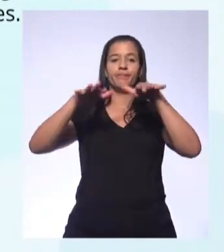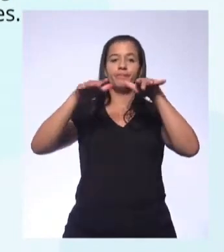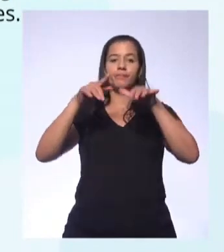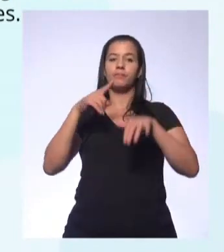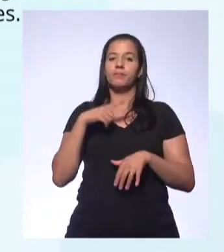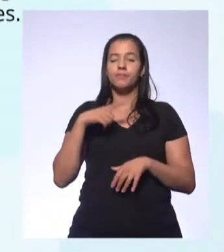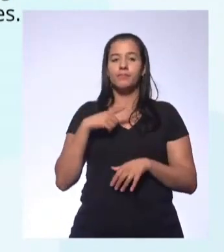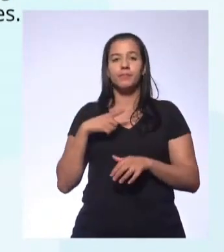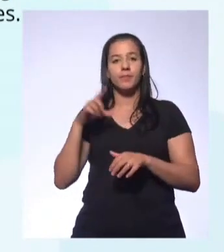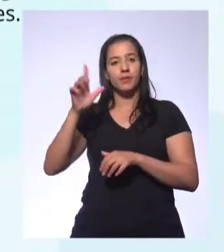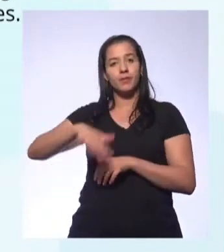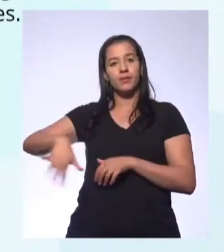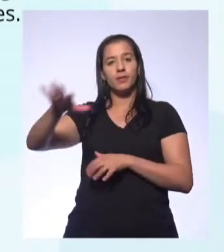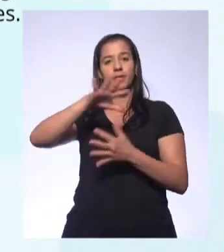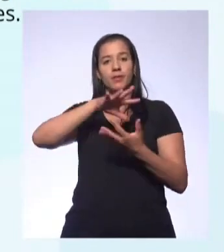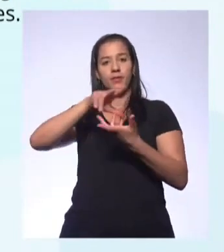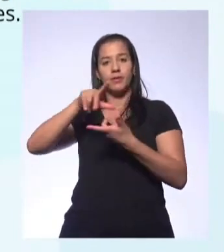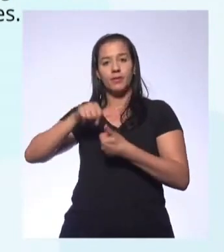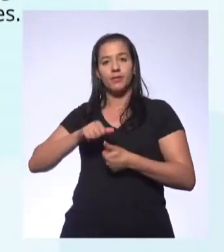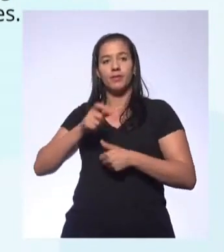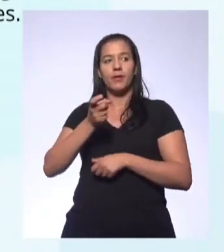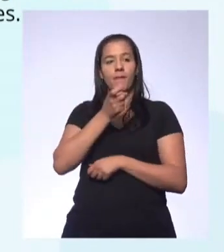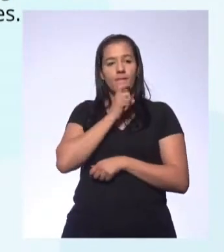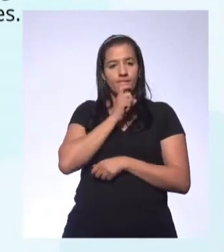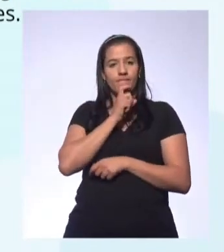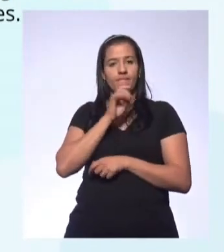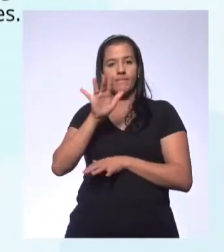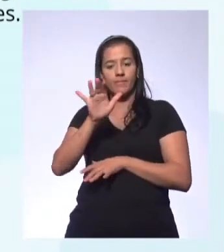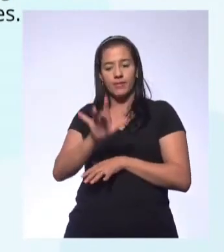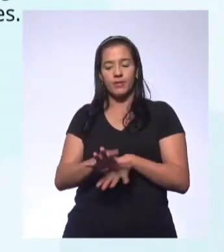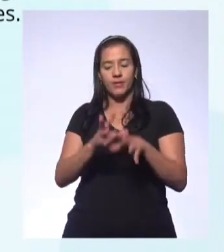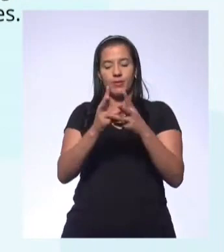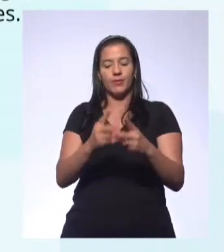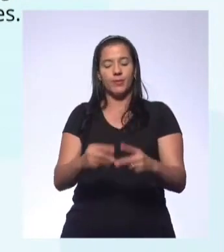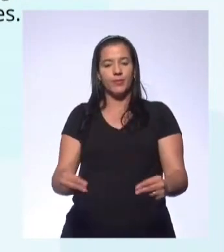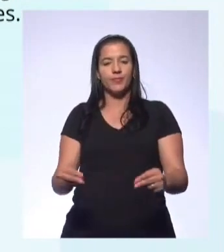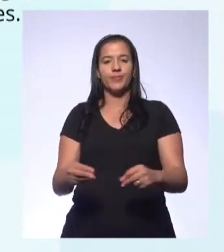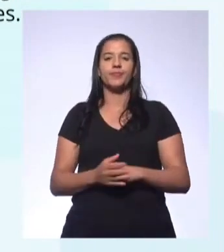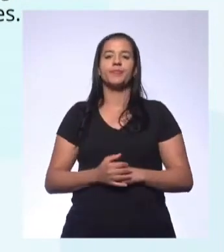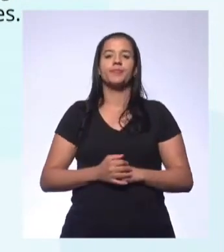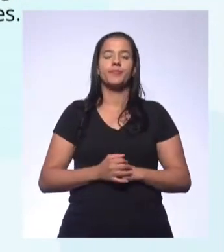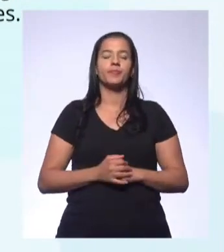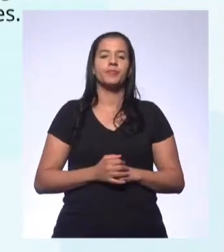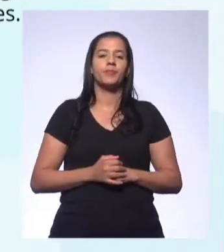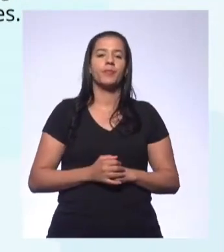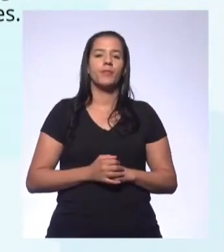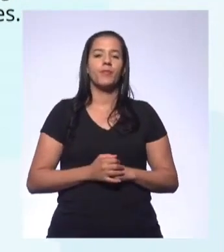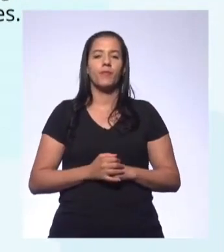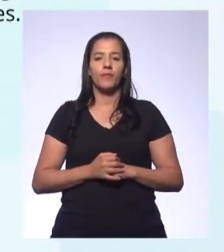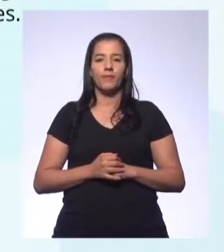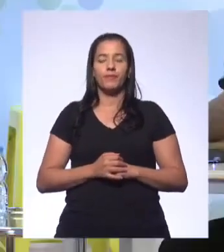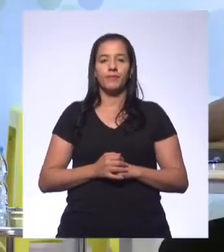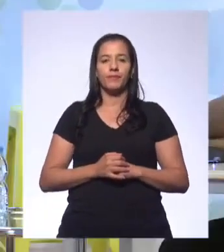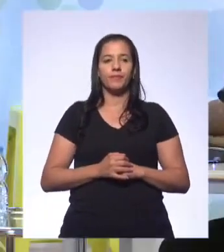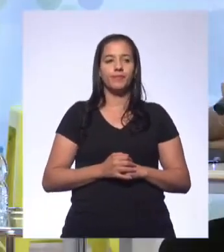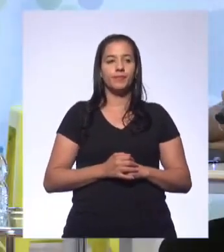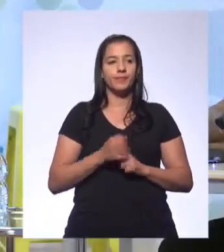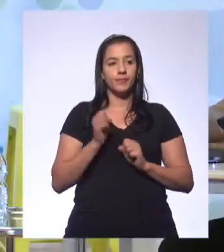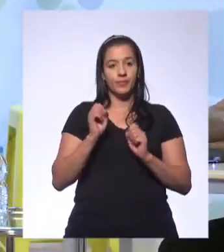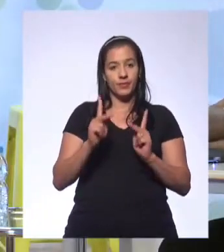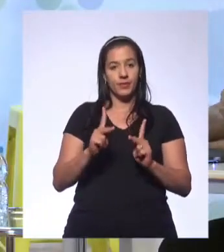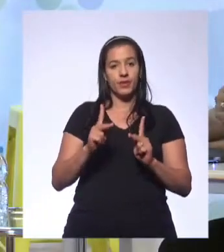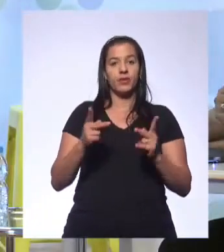do globo devido ao derramamento de gelo das calotas polares,